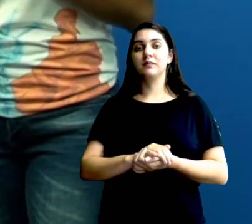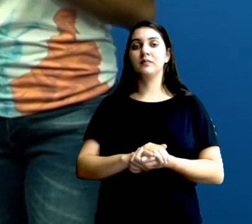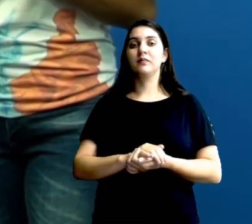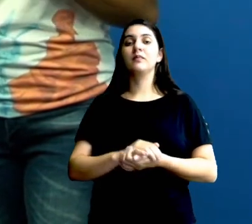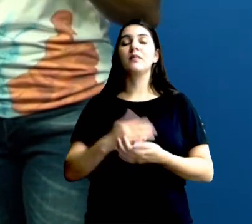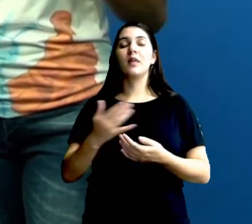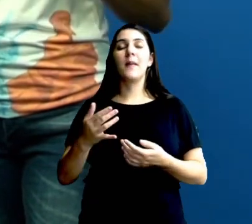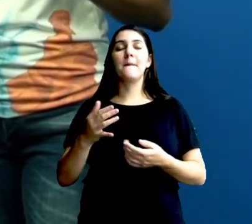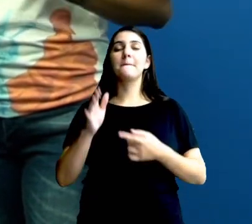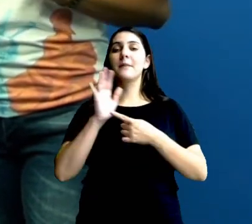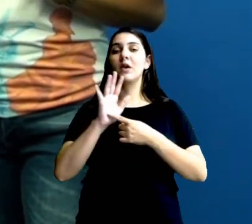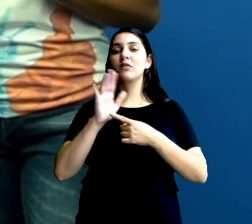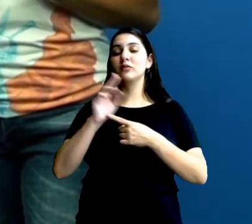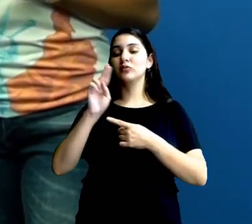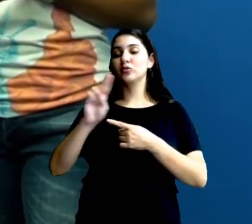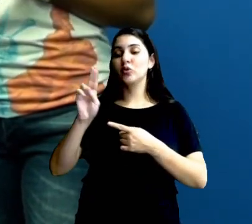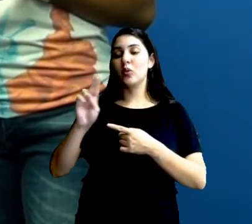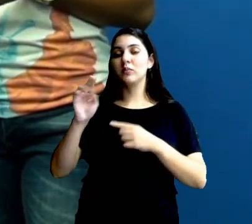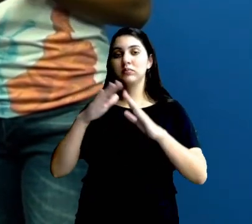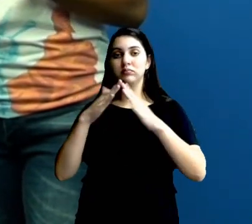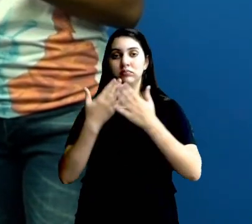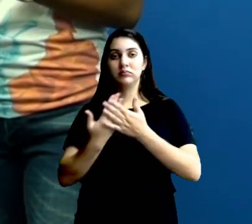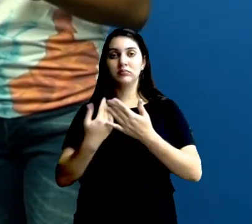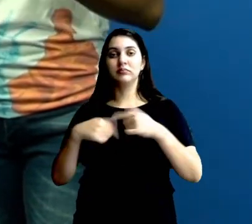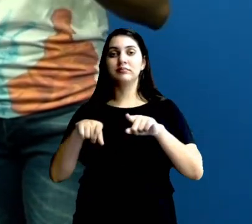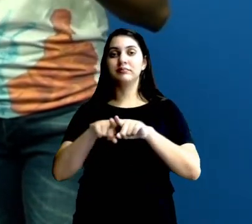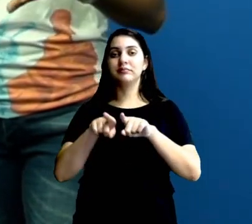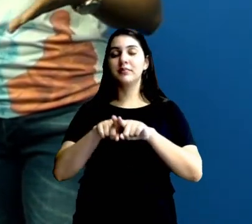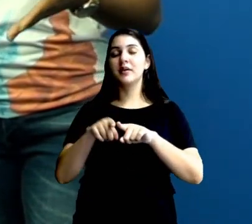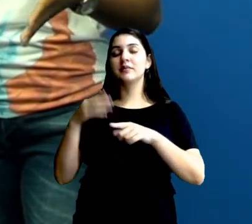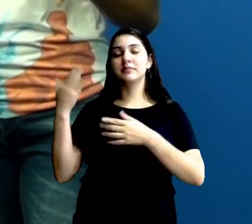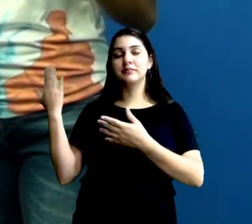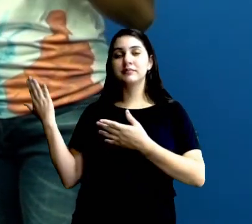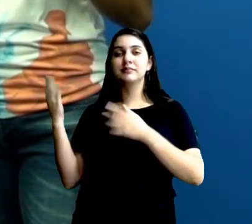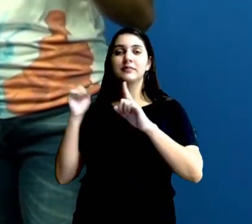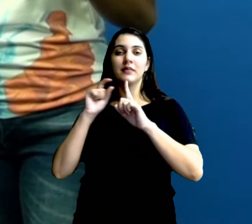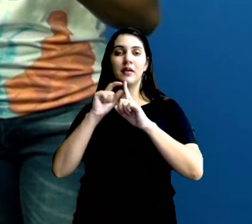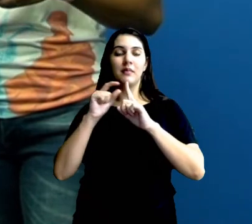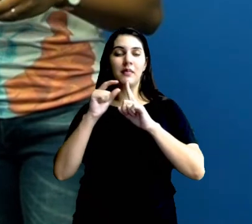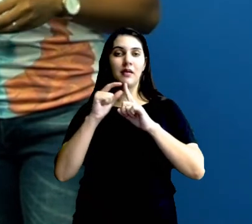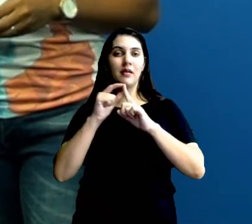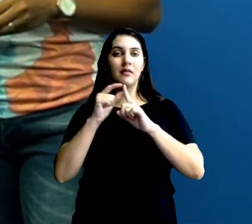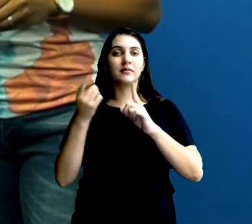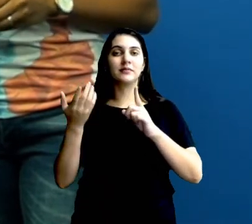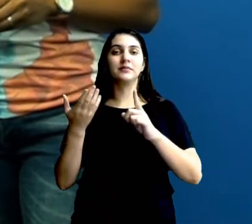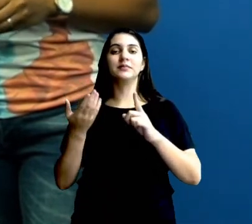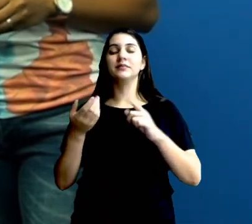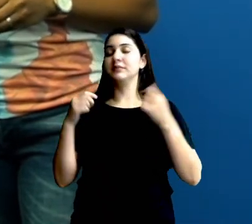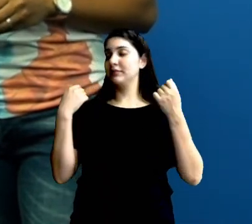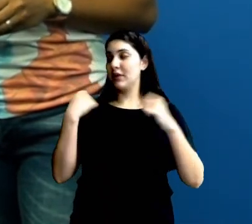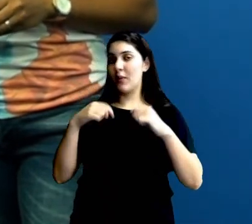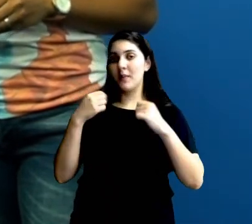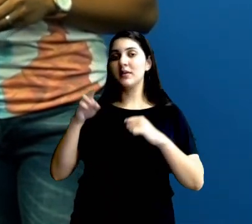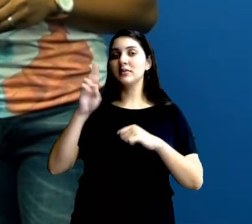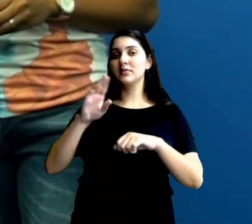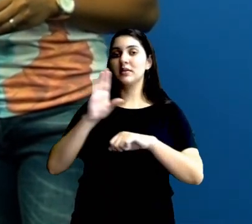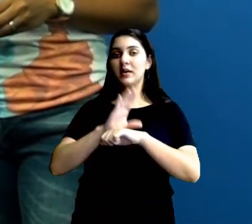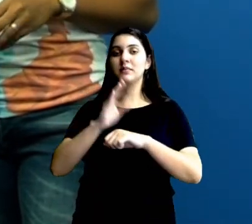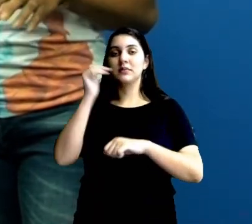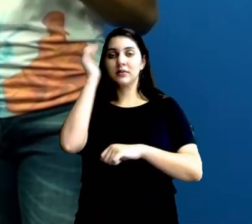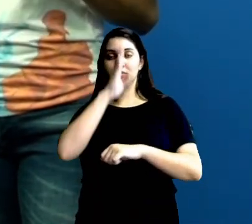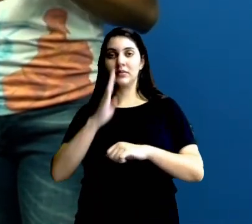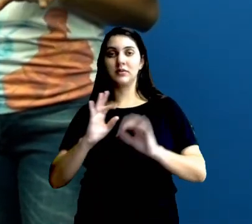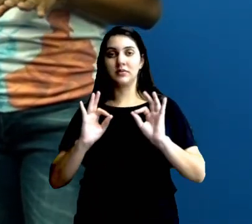para dizer nome de escola e Brazil's capital também não existe para dizer o nome aí da capital do Brasil,